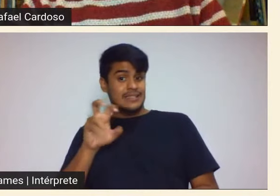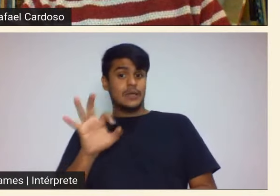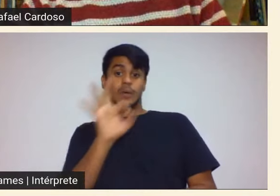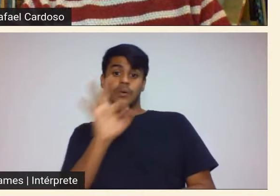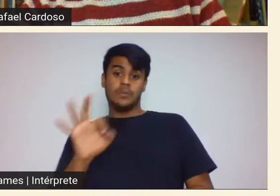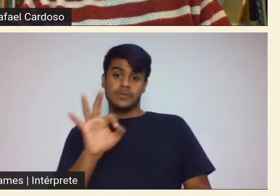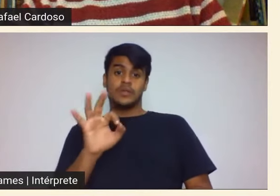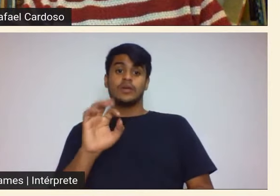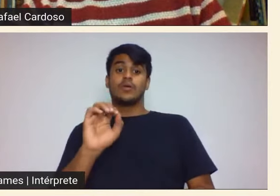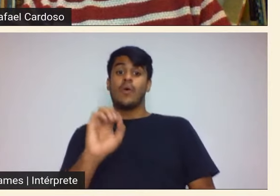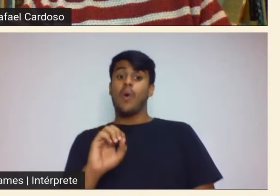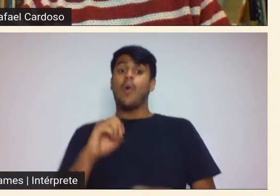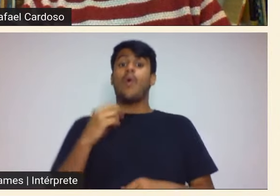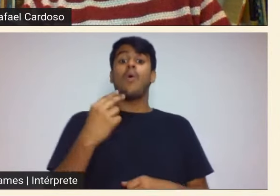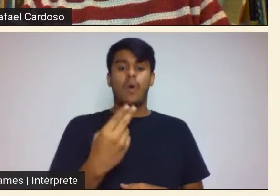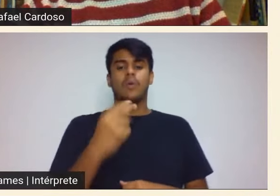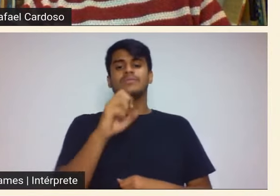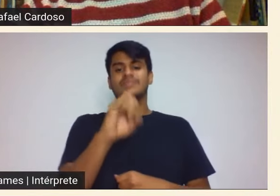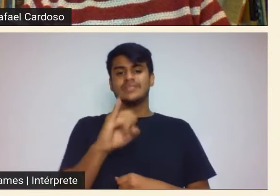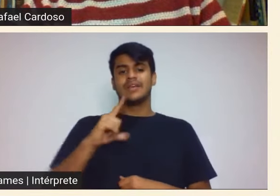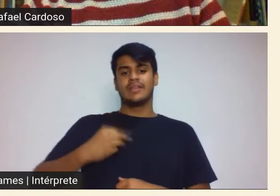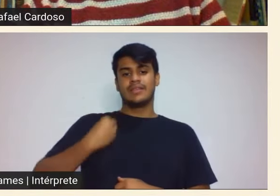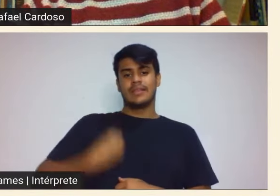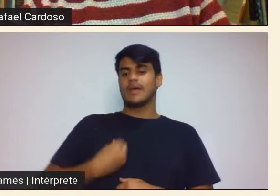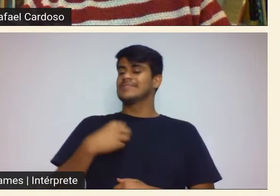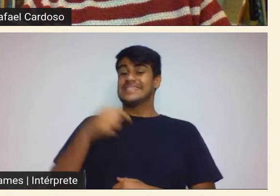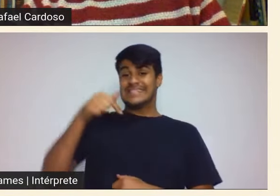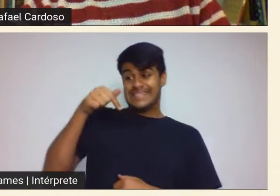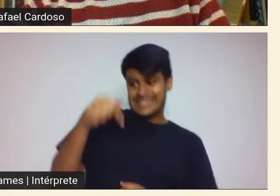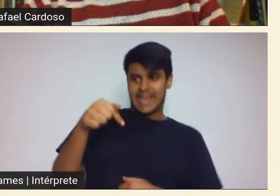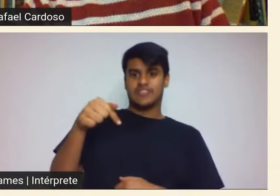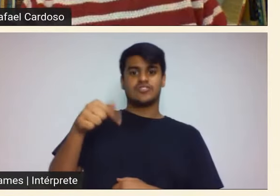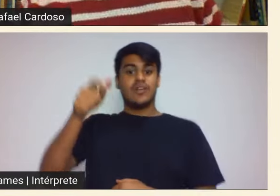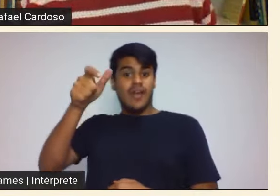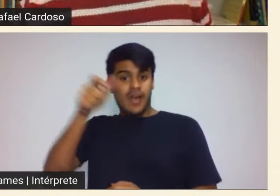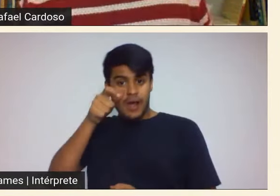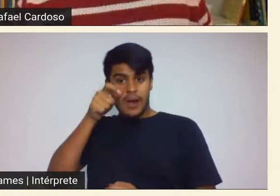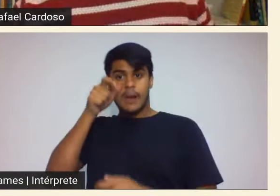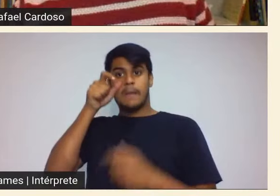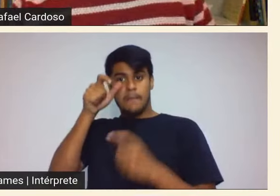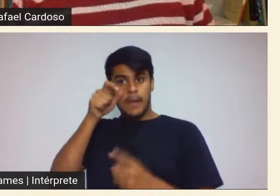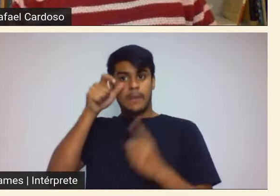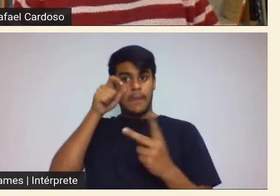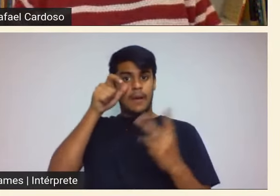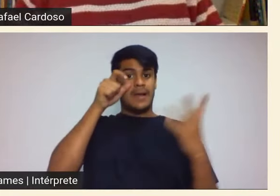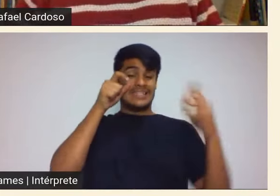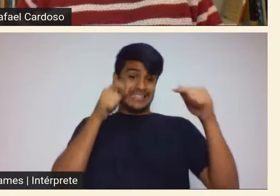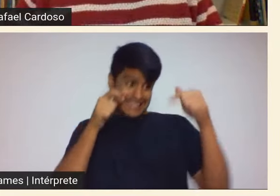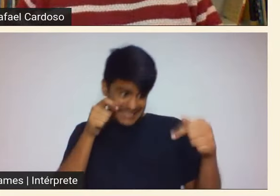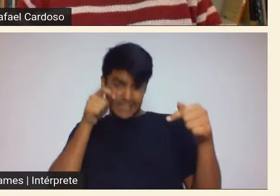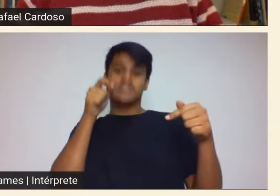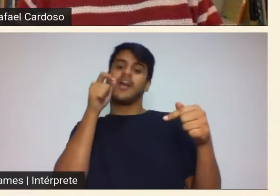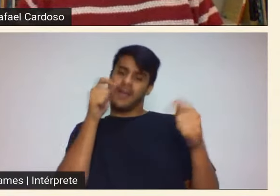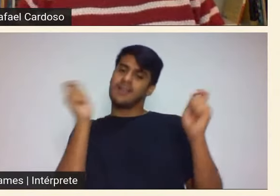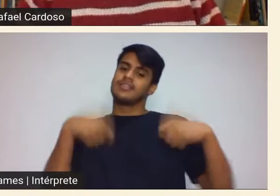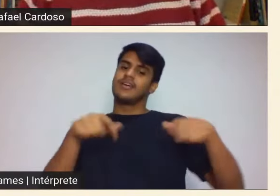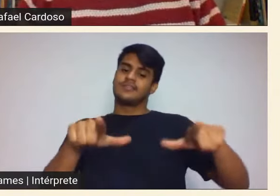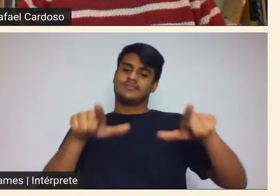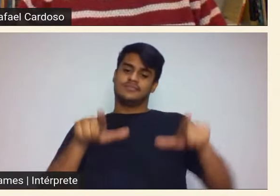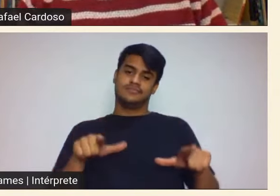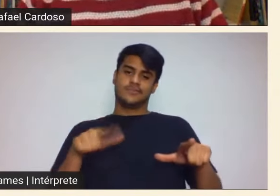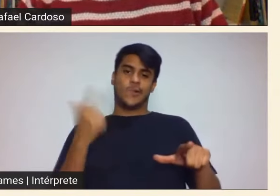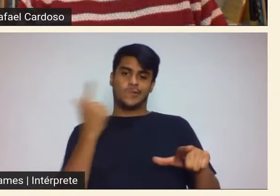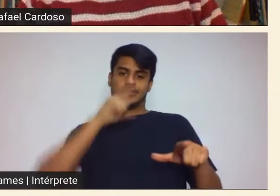estiverem presentes ao menos em 7 encontros do ciclo. Então, peço a vocês que acessem o link e preencham